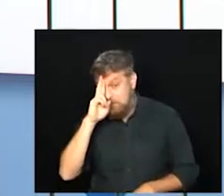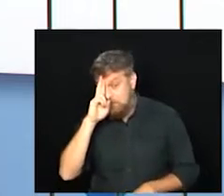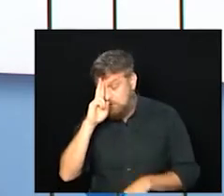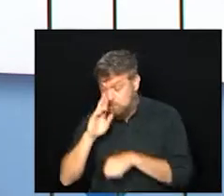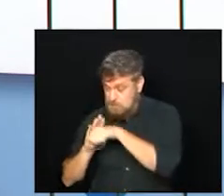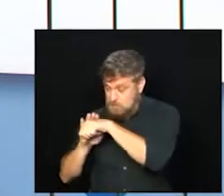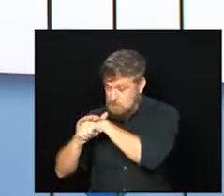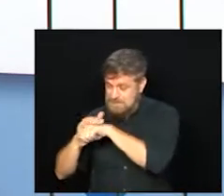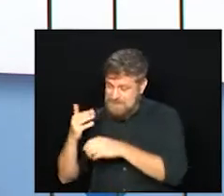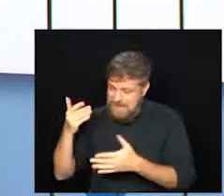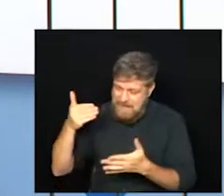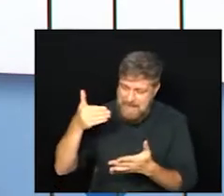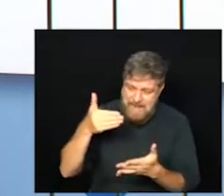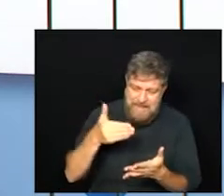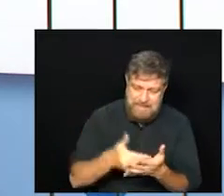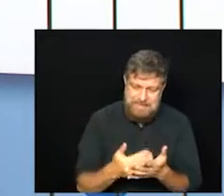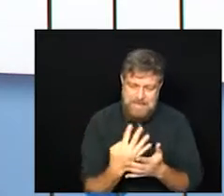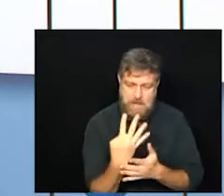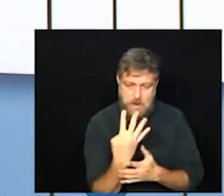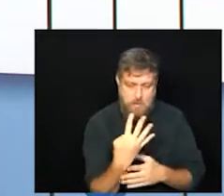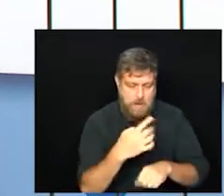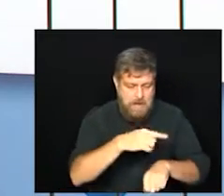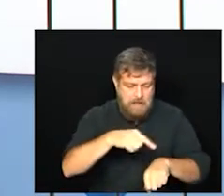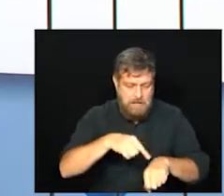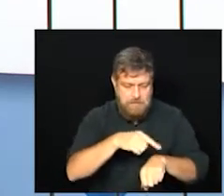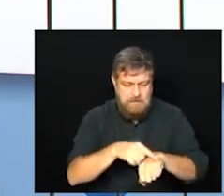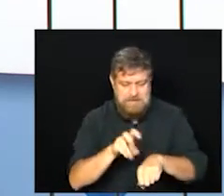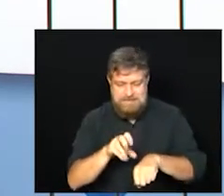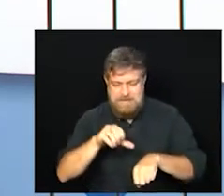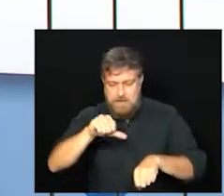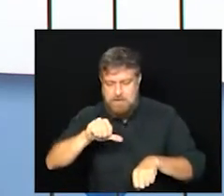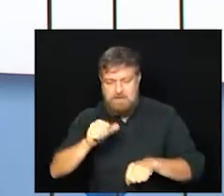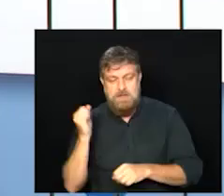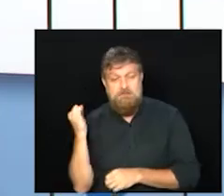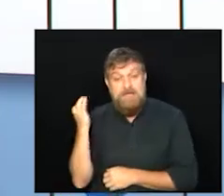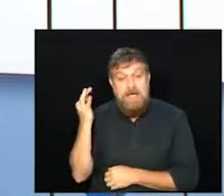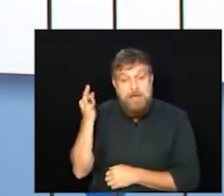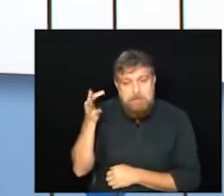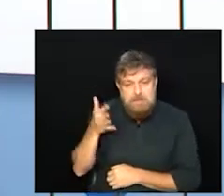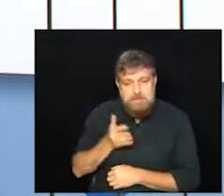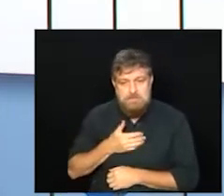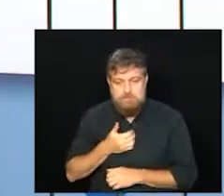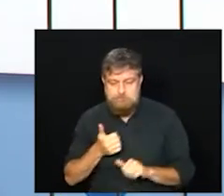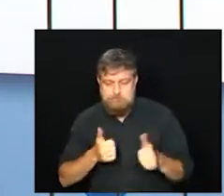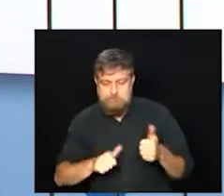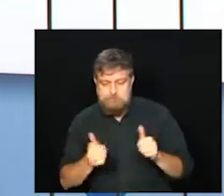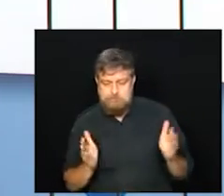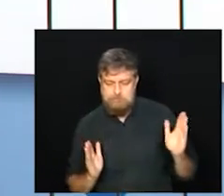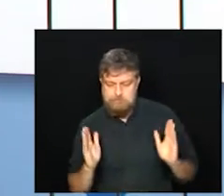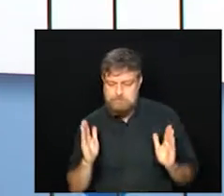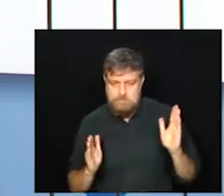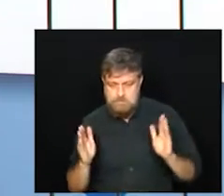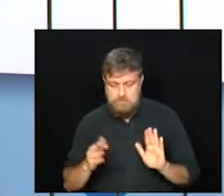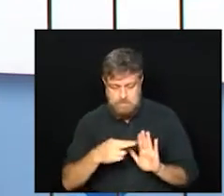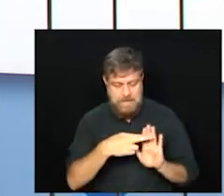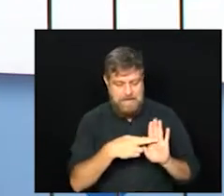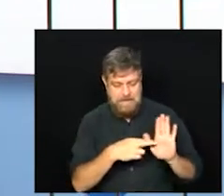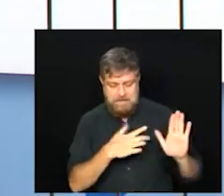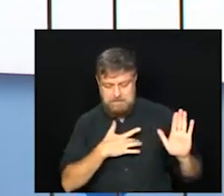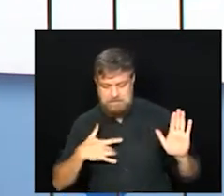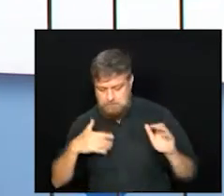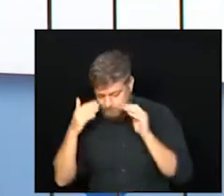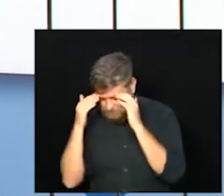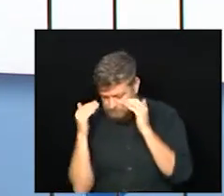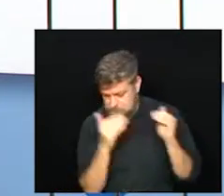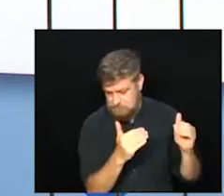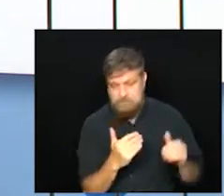às 4h59 da manhã, que é ainda dentro para averiguar a questão das medidas sanitárias